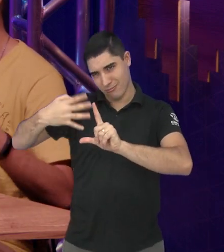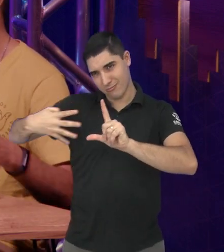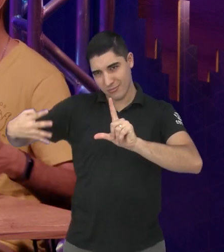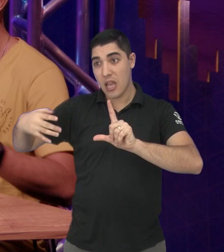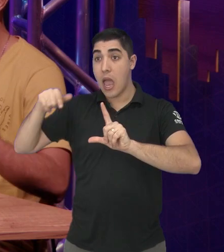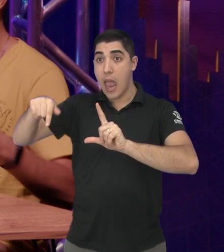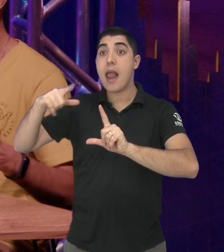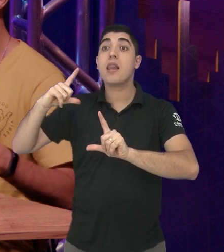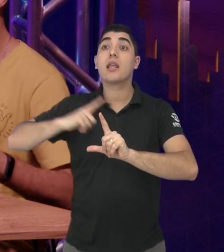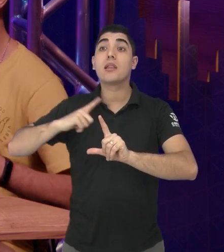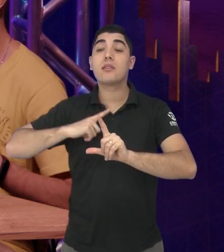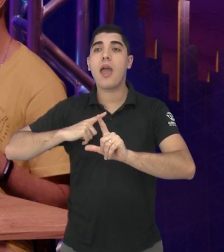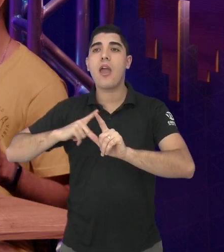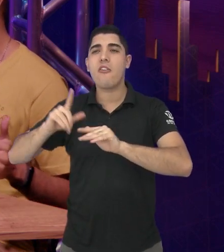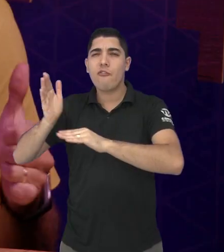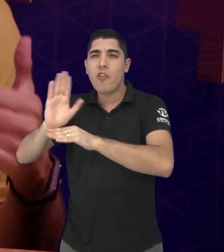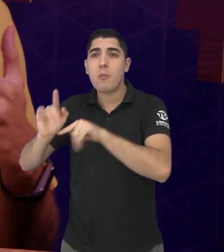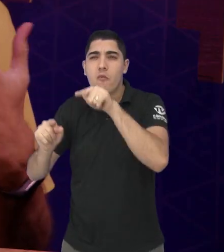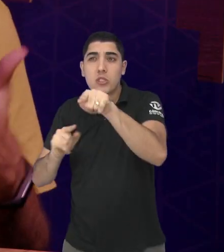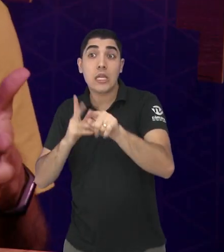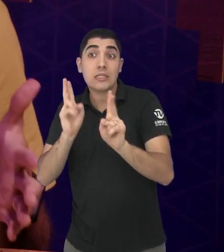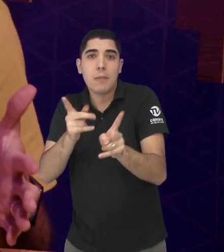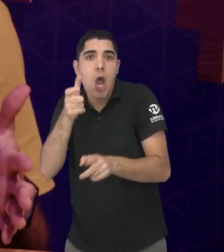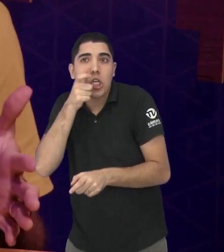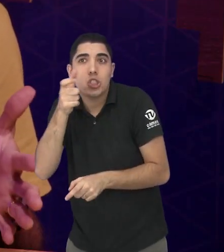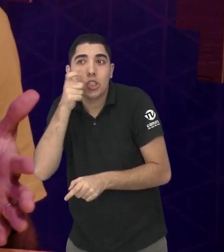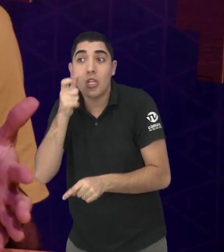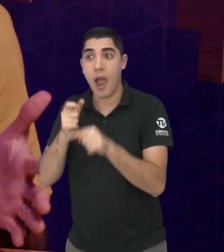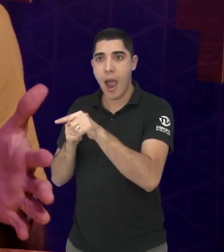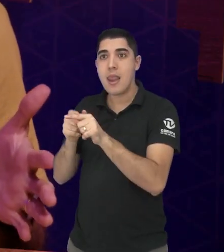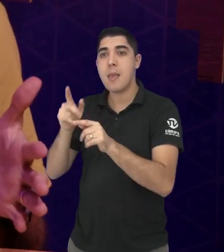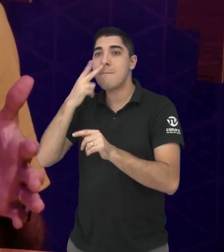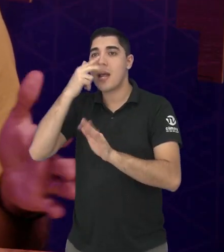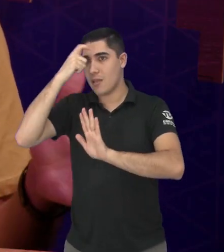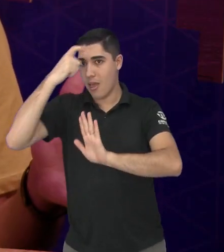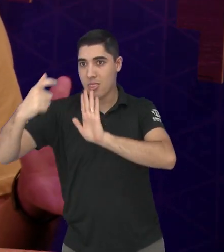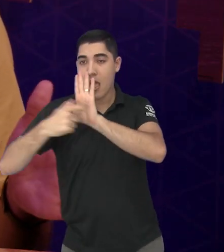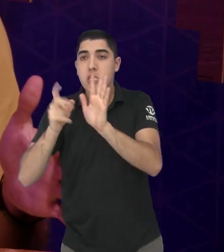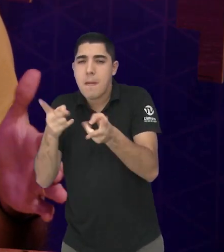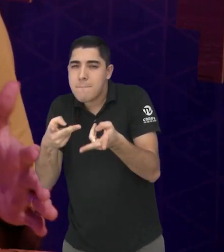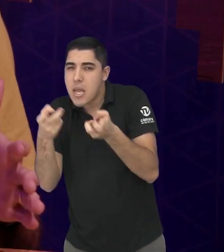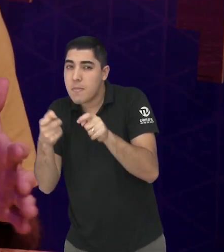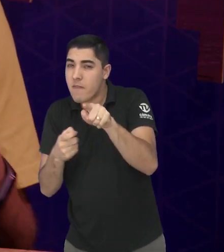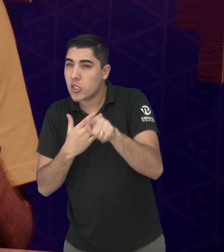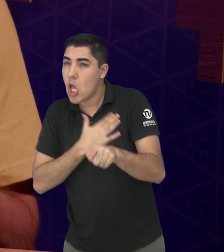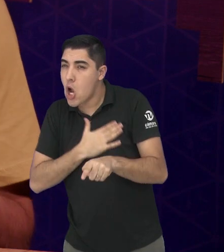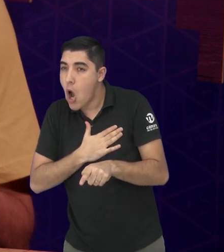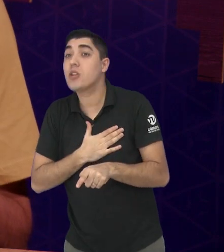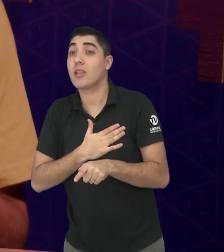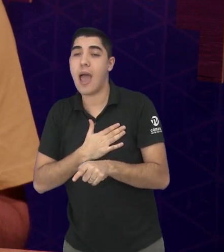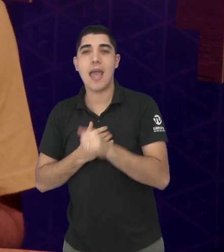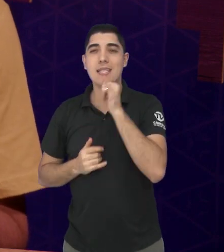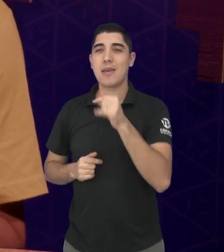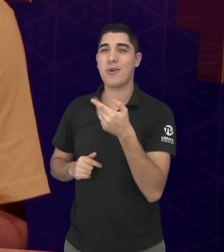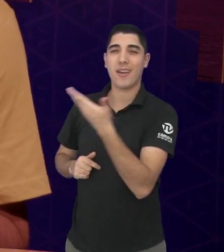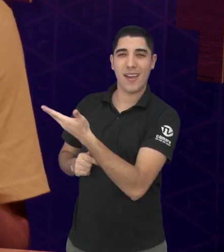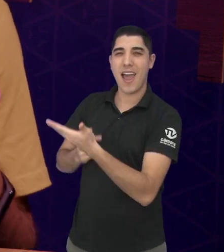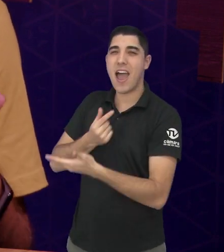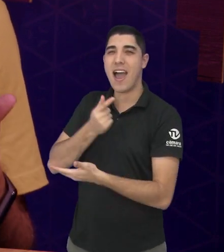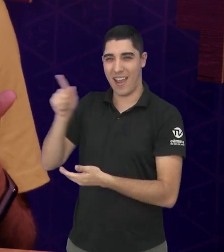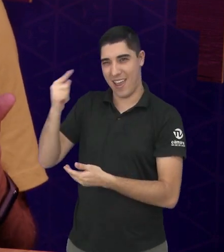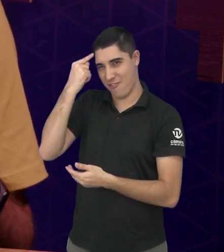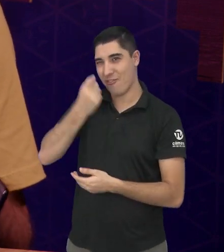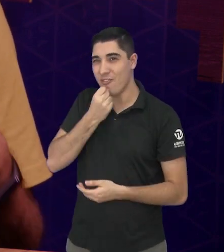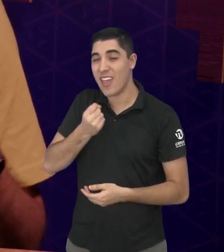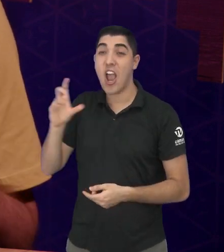você geralmente assiste, e ela sugere para você. Né? Tipo, com certeza no Davi que vai ter um monte de